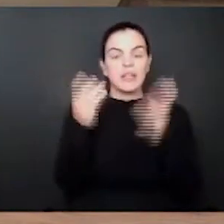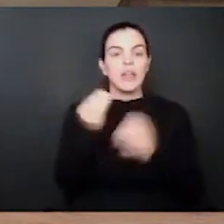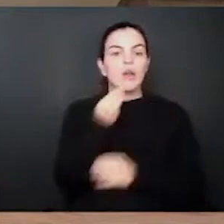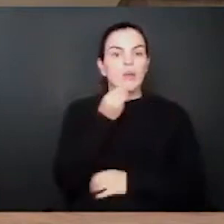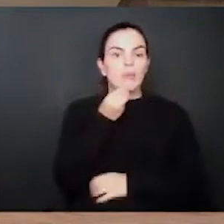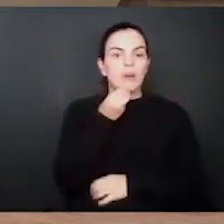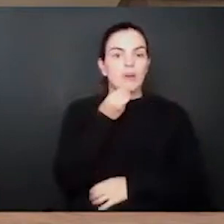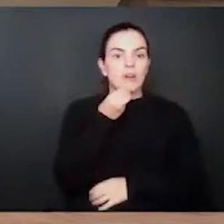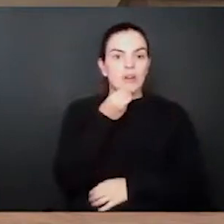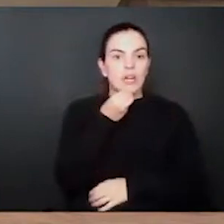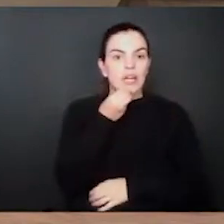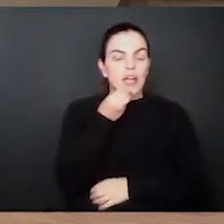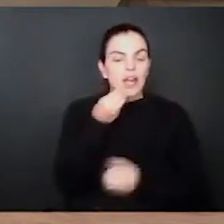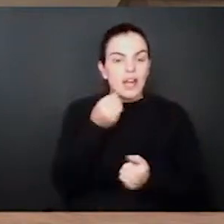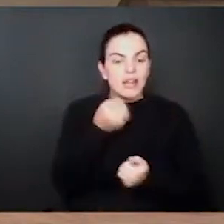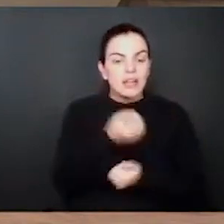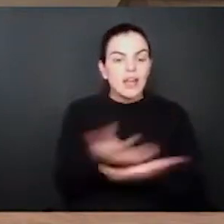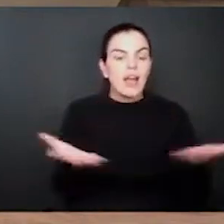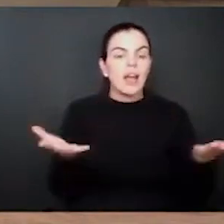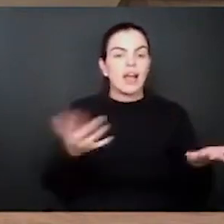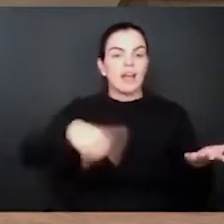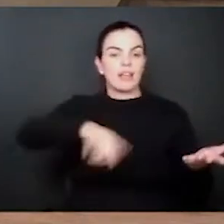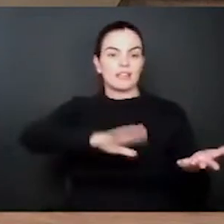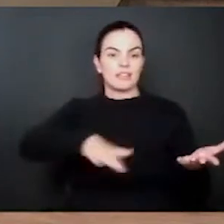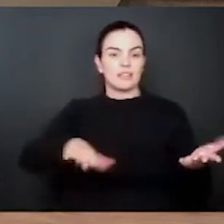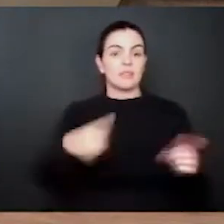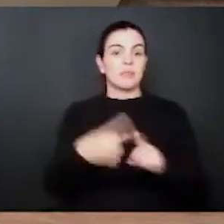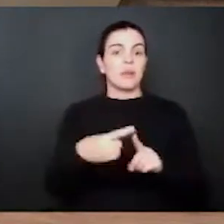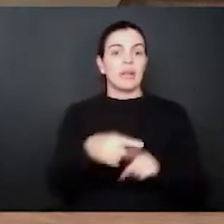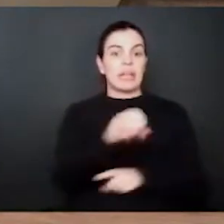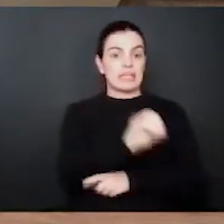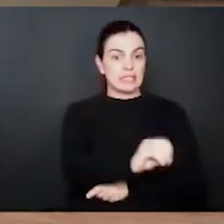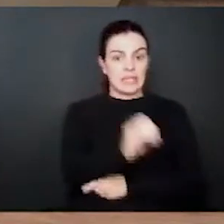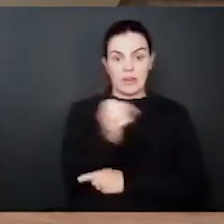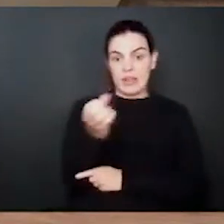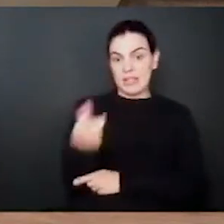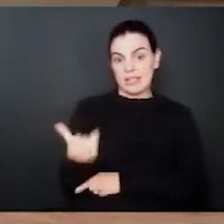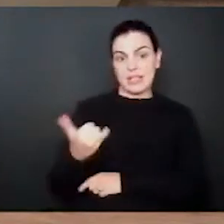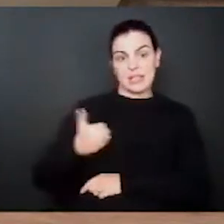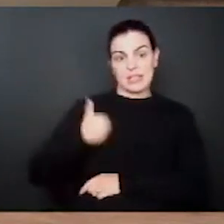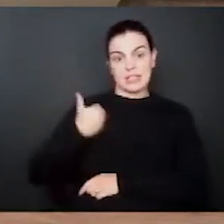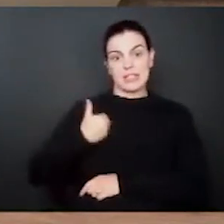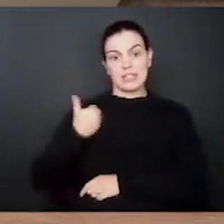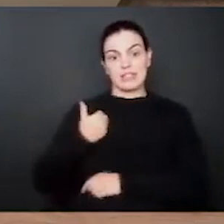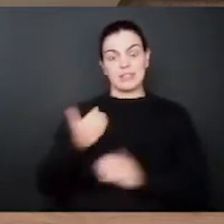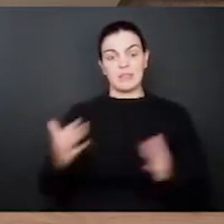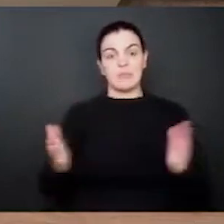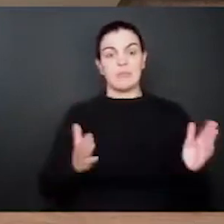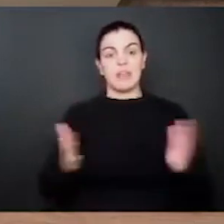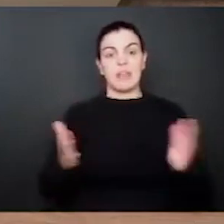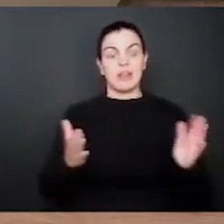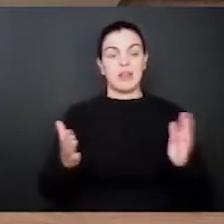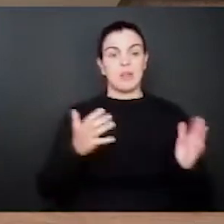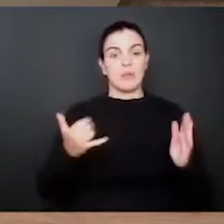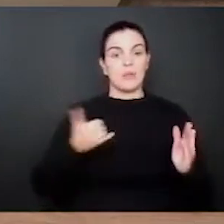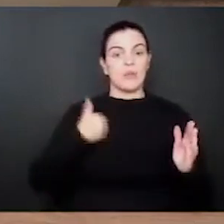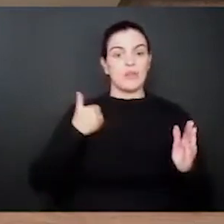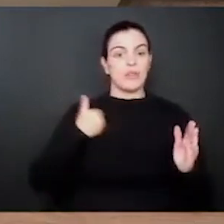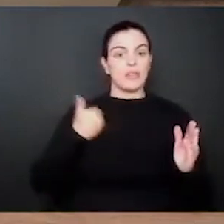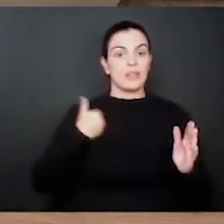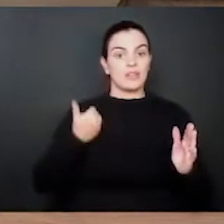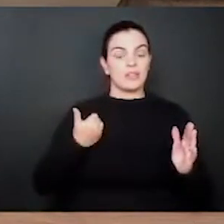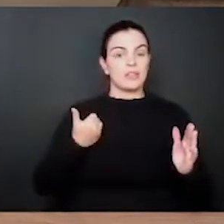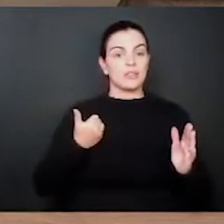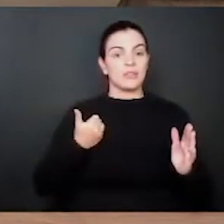às nossas crianças, porque é nessa idade, é na primeira infância, é nesse período, nos primeiros anos de vida, que, em particular, nos